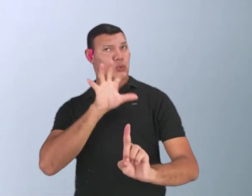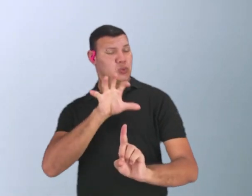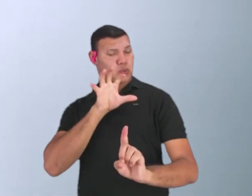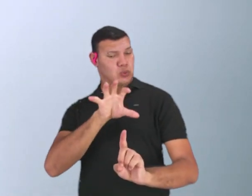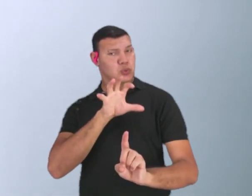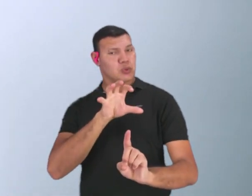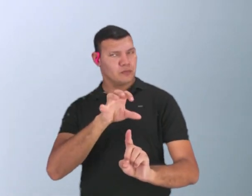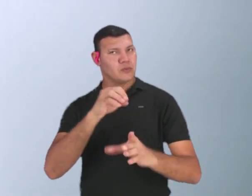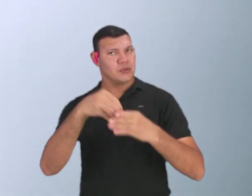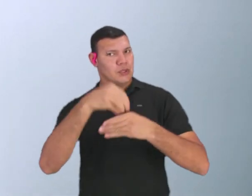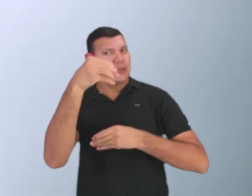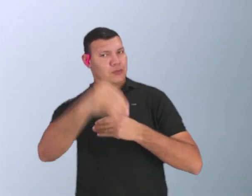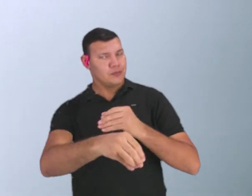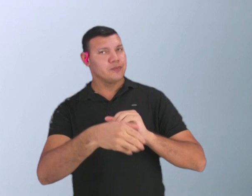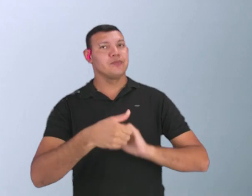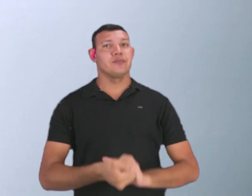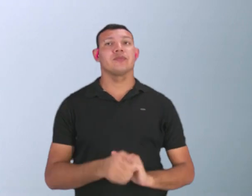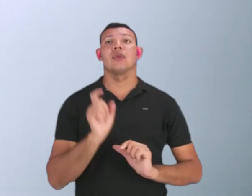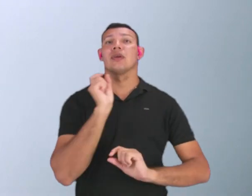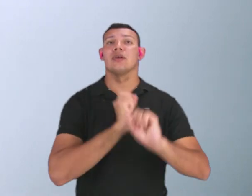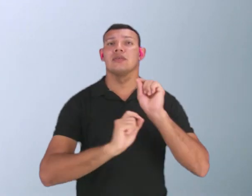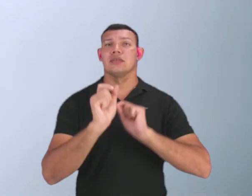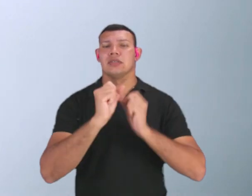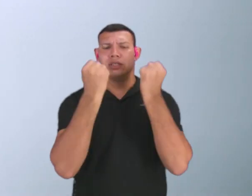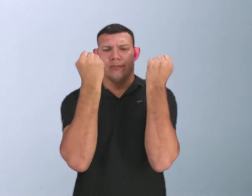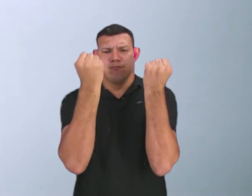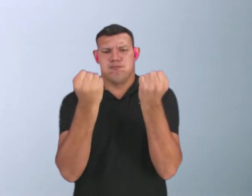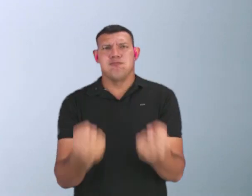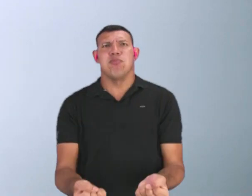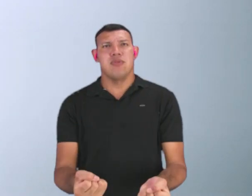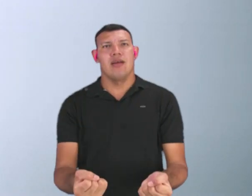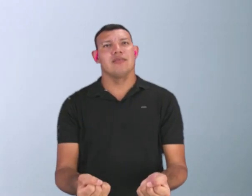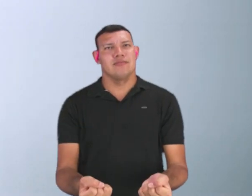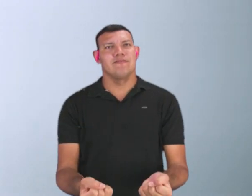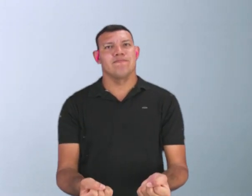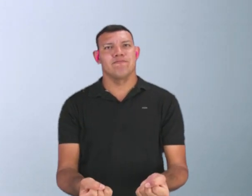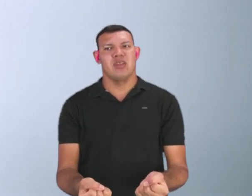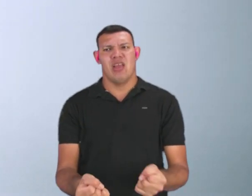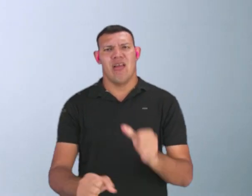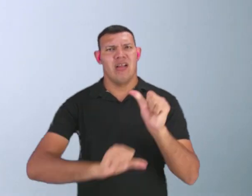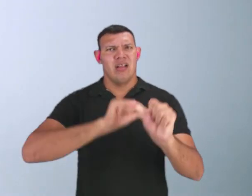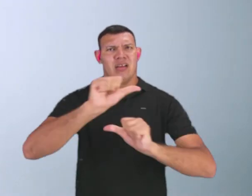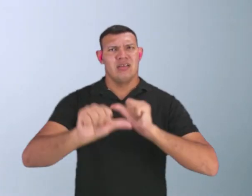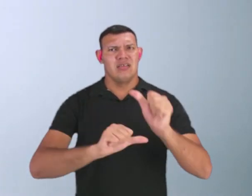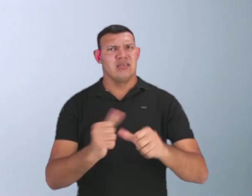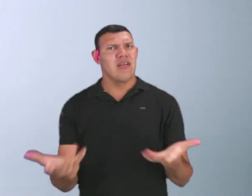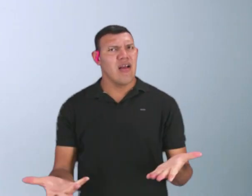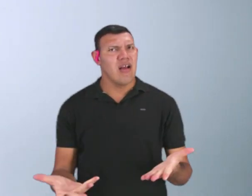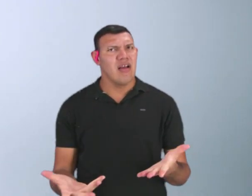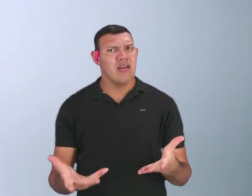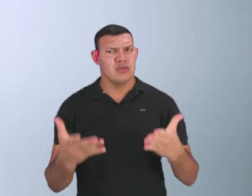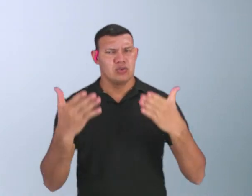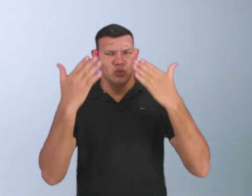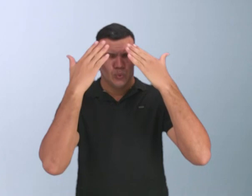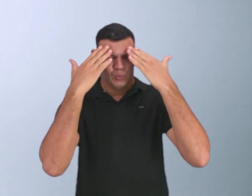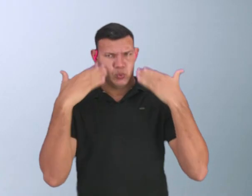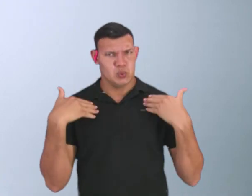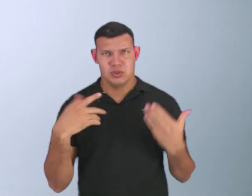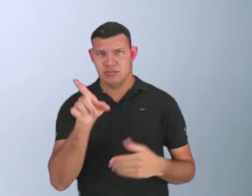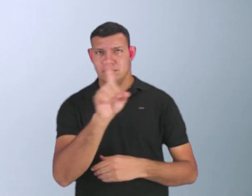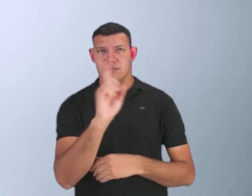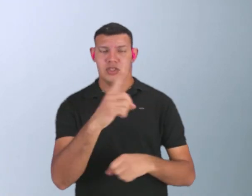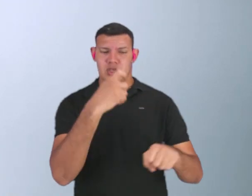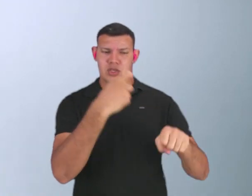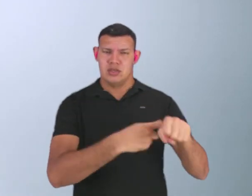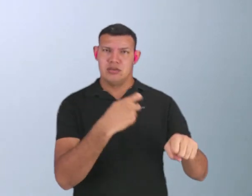a força-peso, só que o que acontece? A forma física dele não é alterada. Isso porque, se esse bloco é